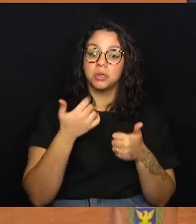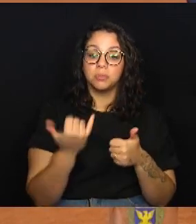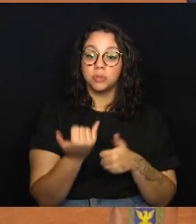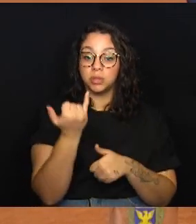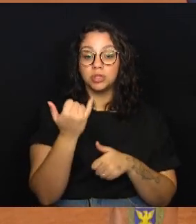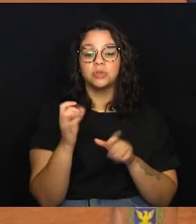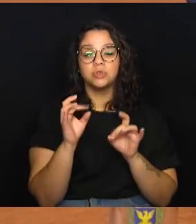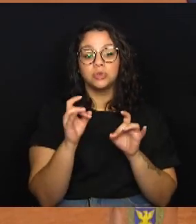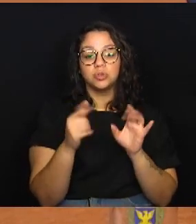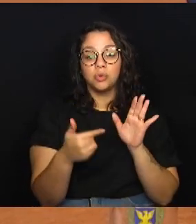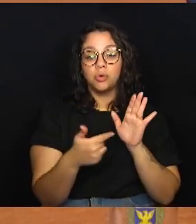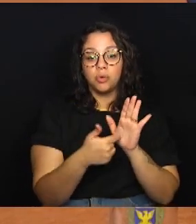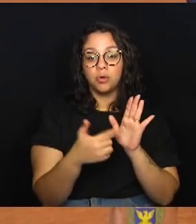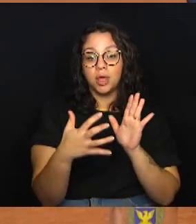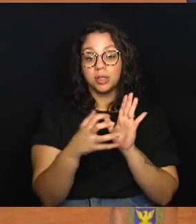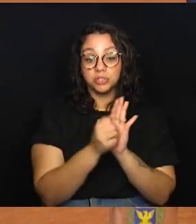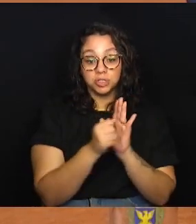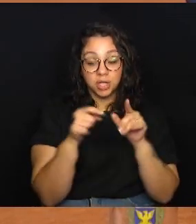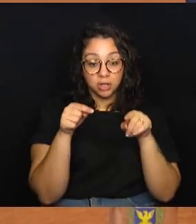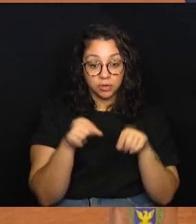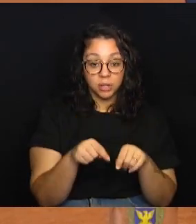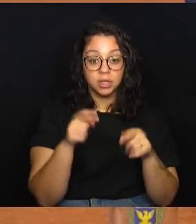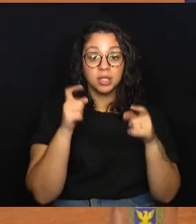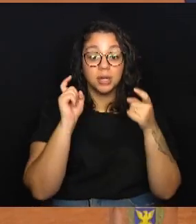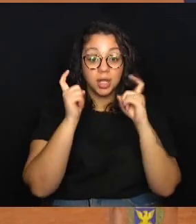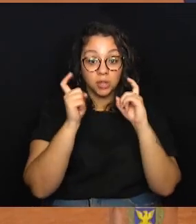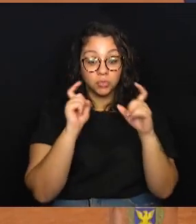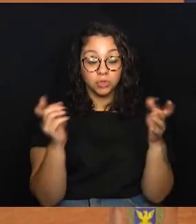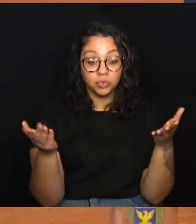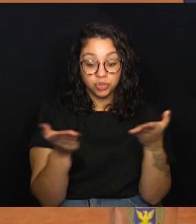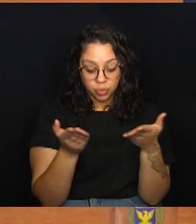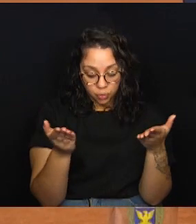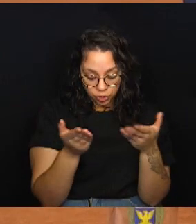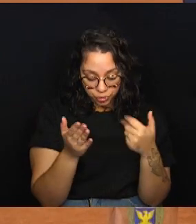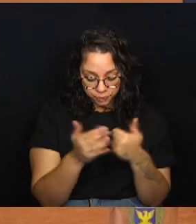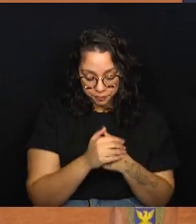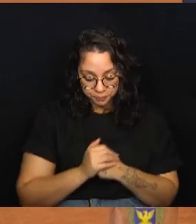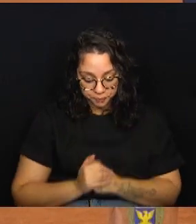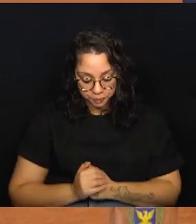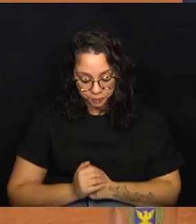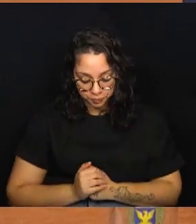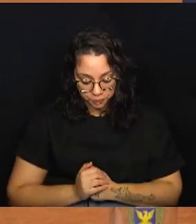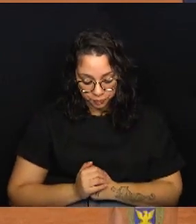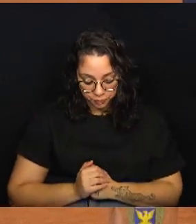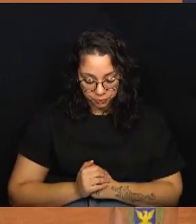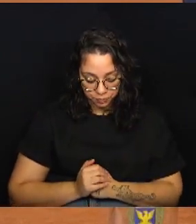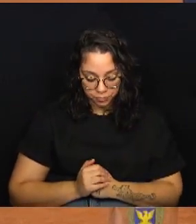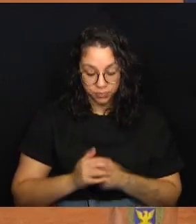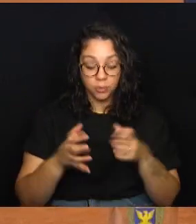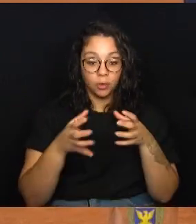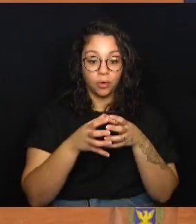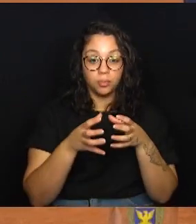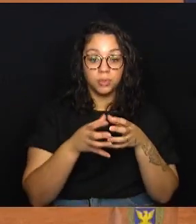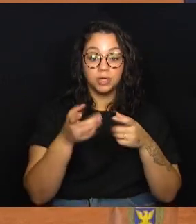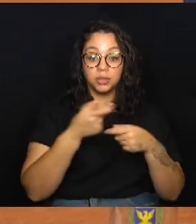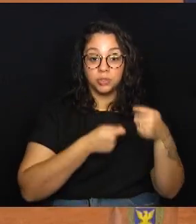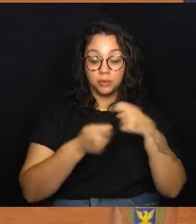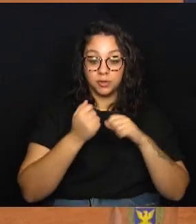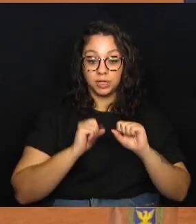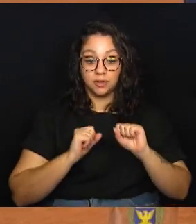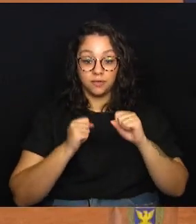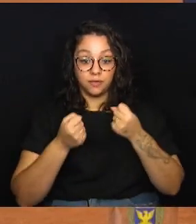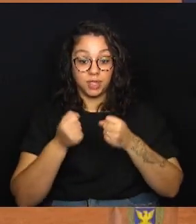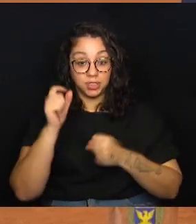relatórios muito favorável a esse trabalho então quero deixar pontuado e registrado aqui nessa sessão de hoje que a